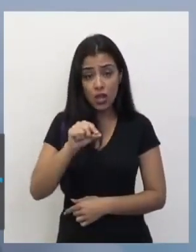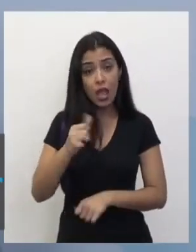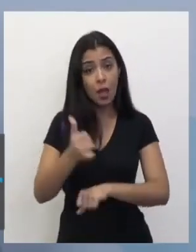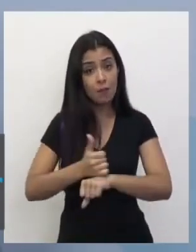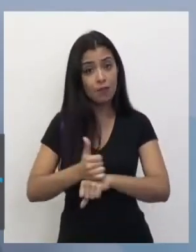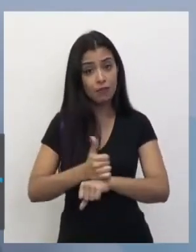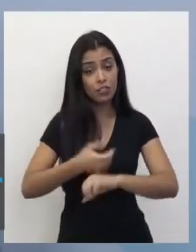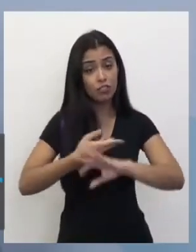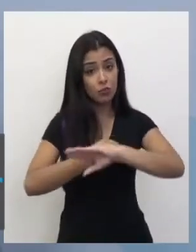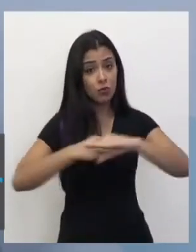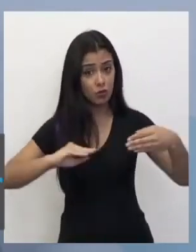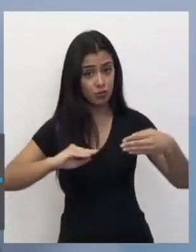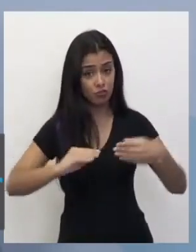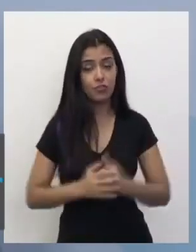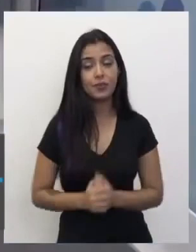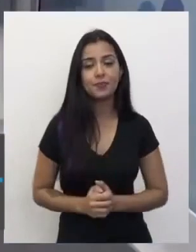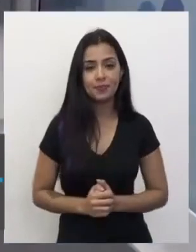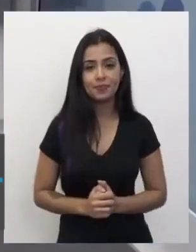mas dentro da educação.